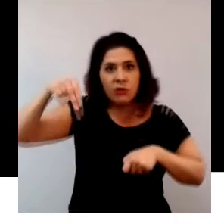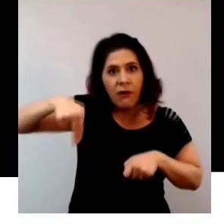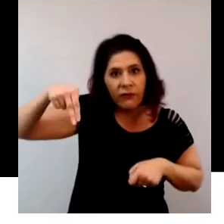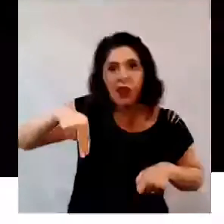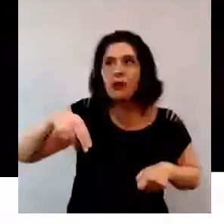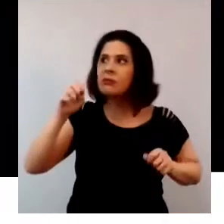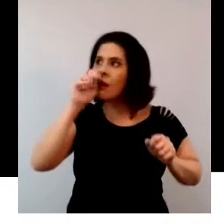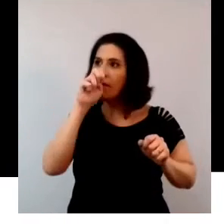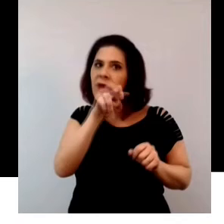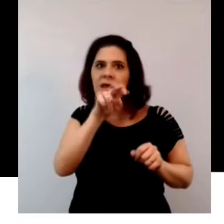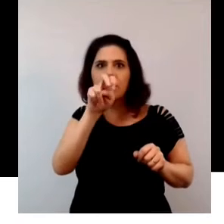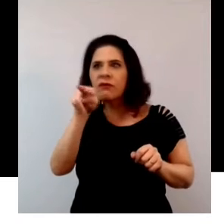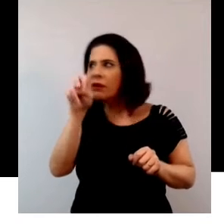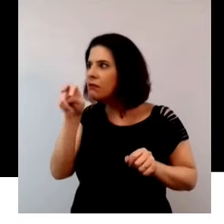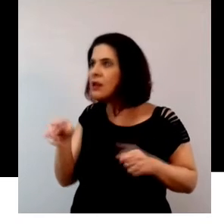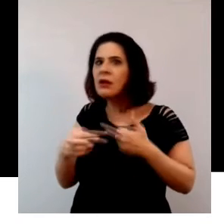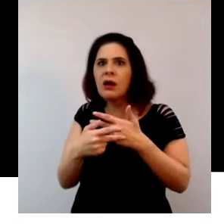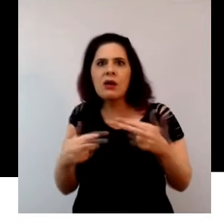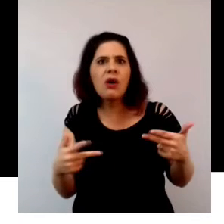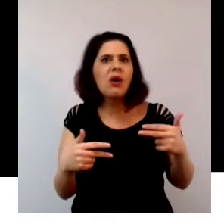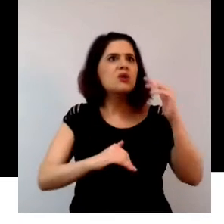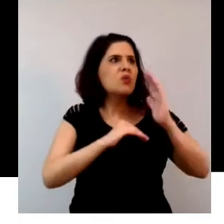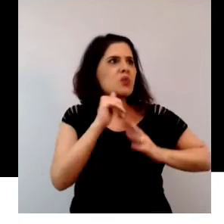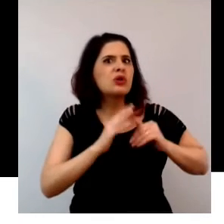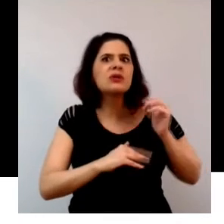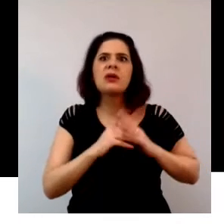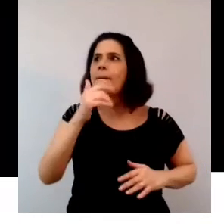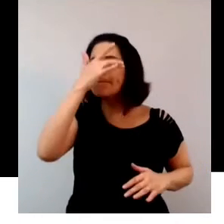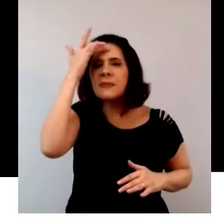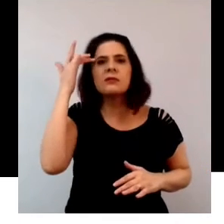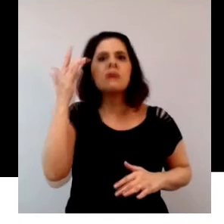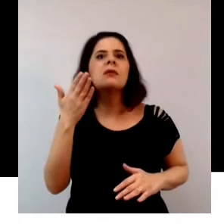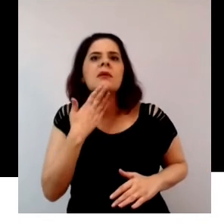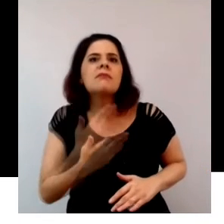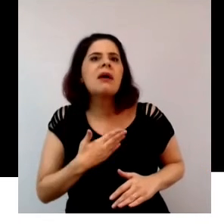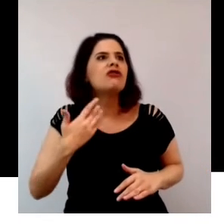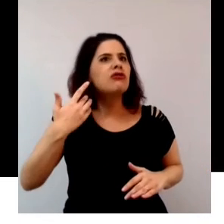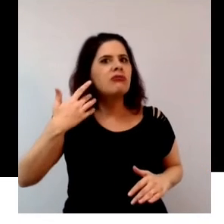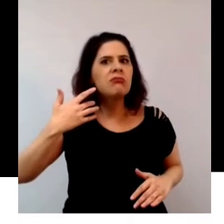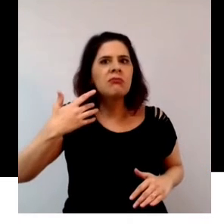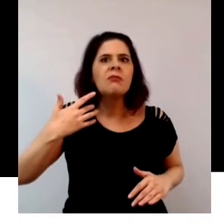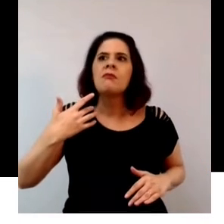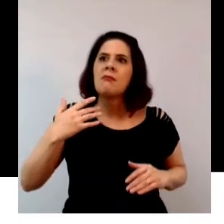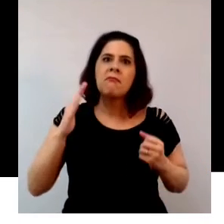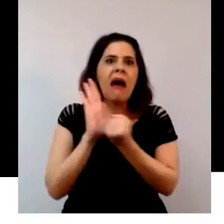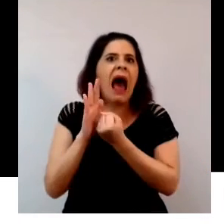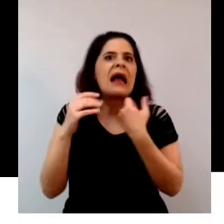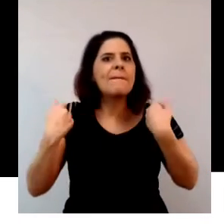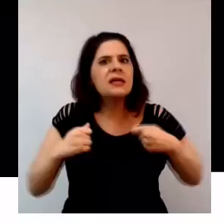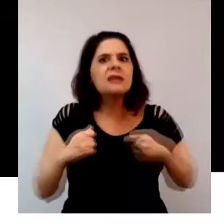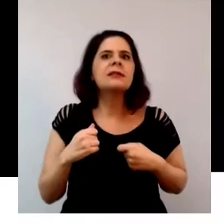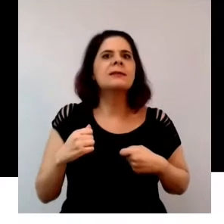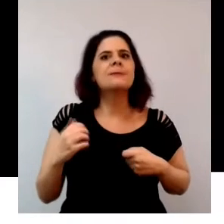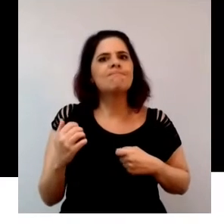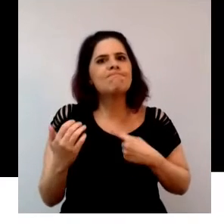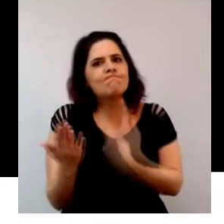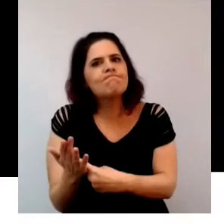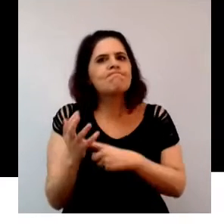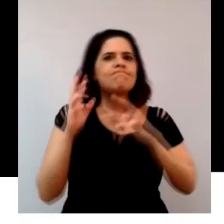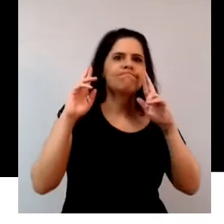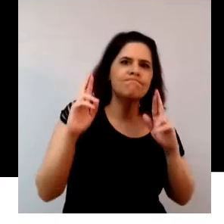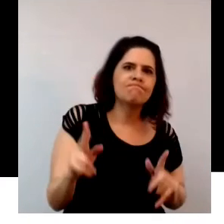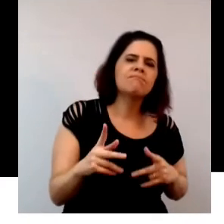buscando, as pessoas estão requerendo cada vez mais nas marcas. Como é que você está vendo que as marcas e as empresas elas estão conseguindo dialogar?